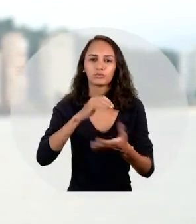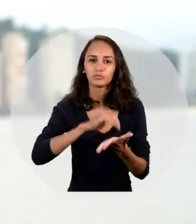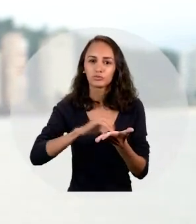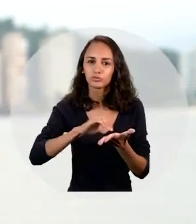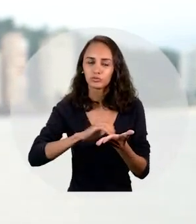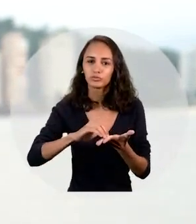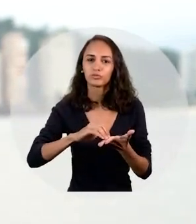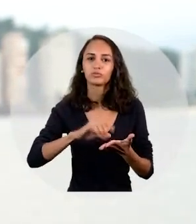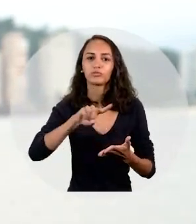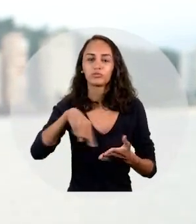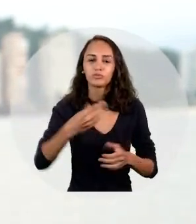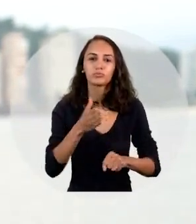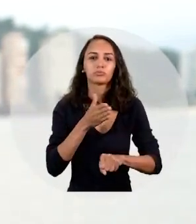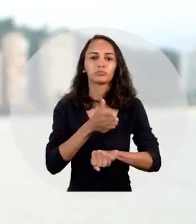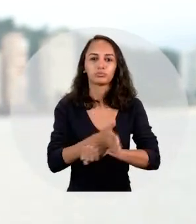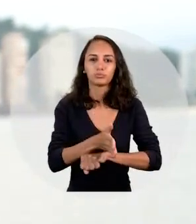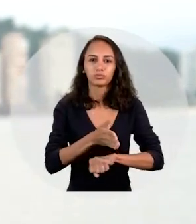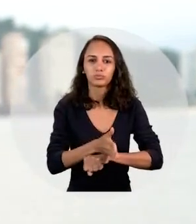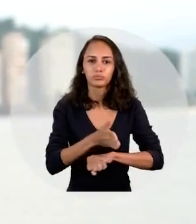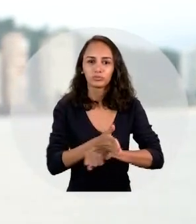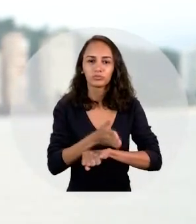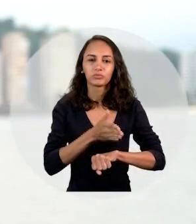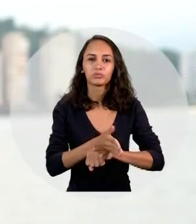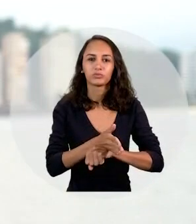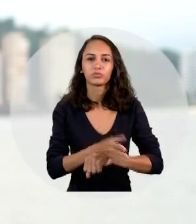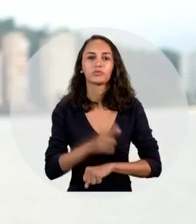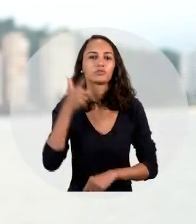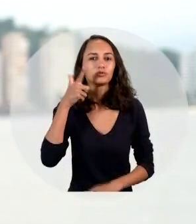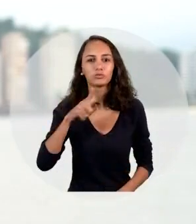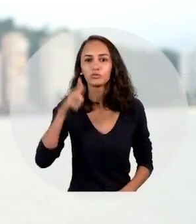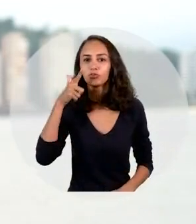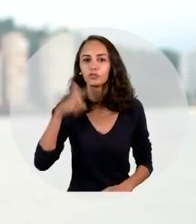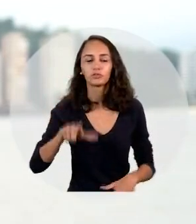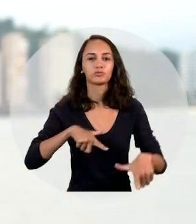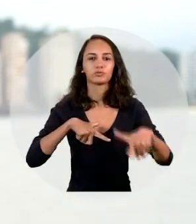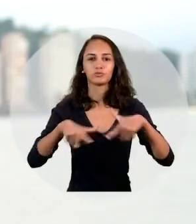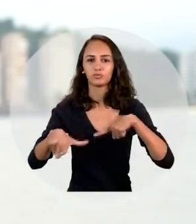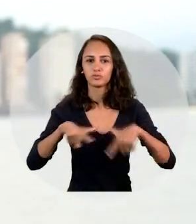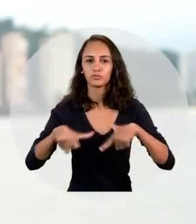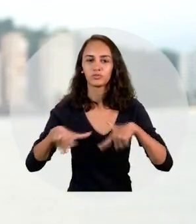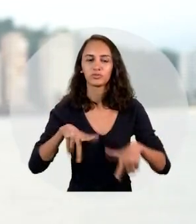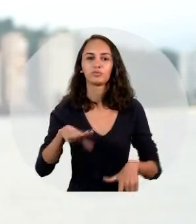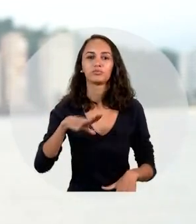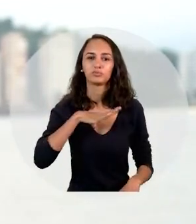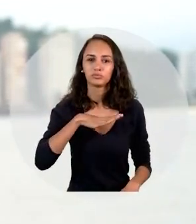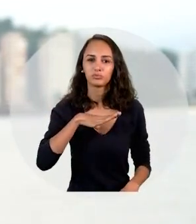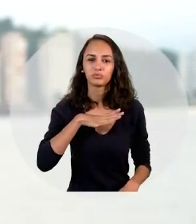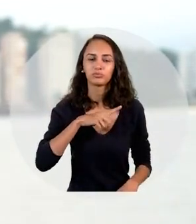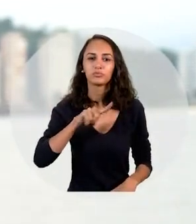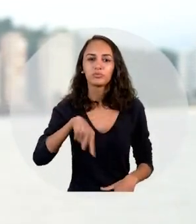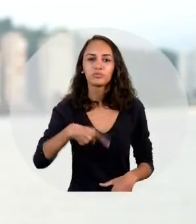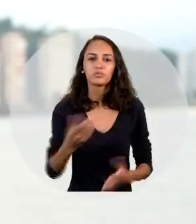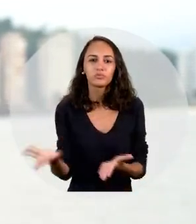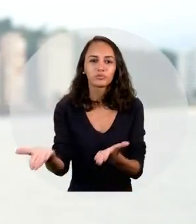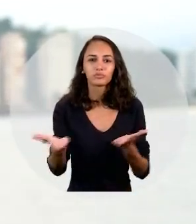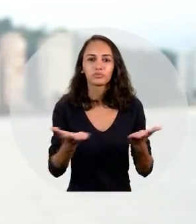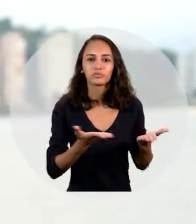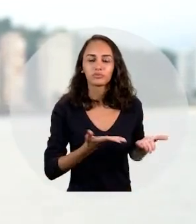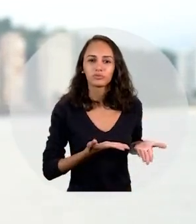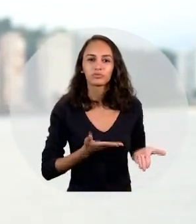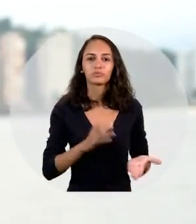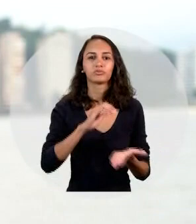como secretário adjunto de turismo, já participando mais ativamente de outras ações na cidade, até